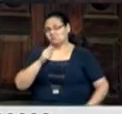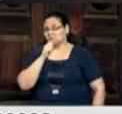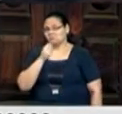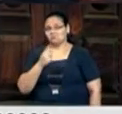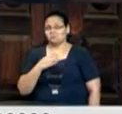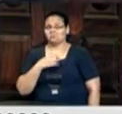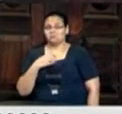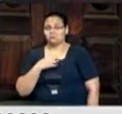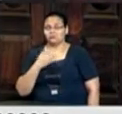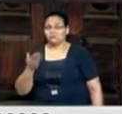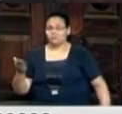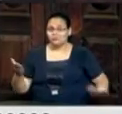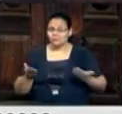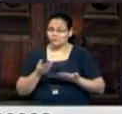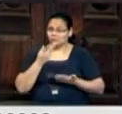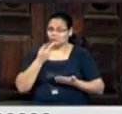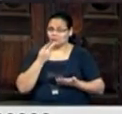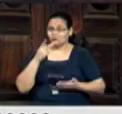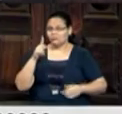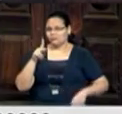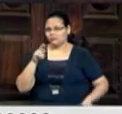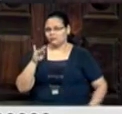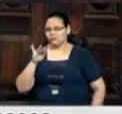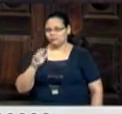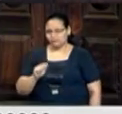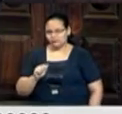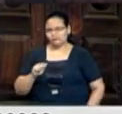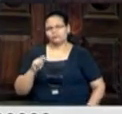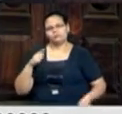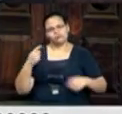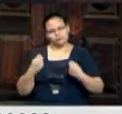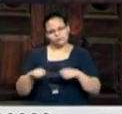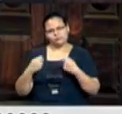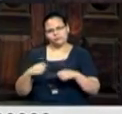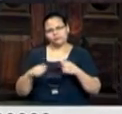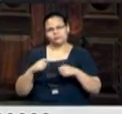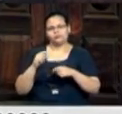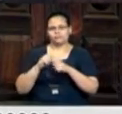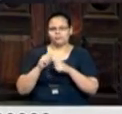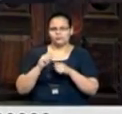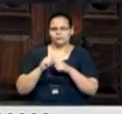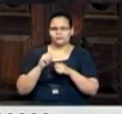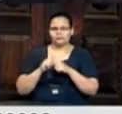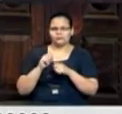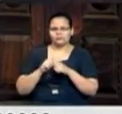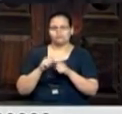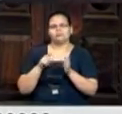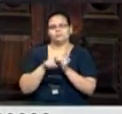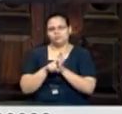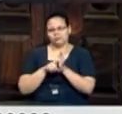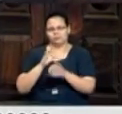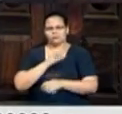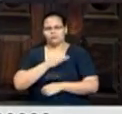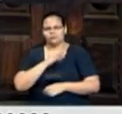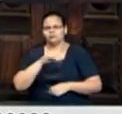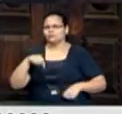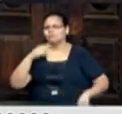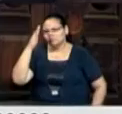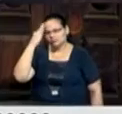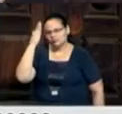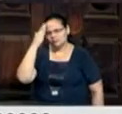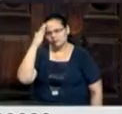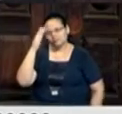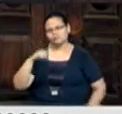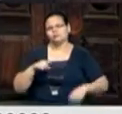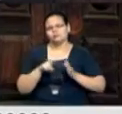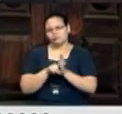agora dizer que a Previdência é deficitária, que há necessidade de fazer um ajuste fiscal, que nós sabemos perfeitamente que o ajuste